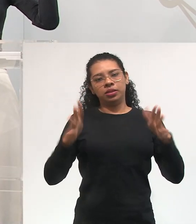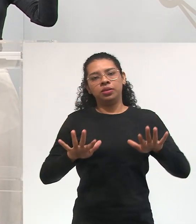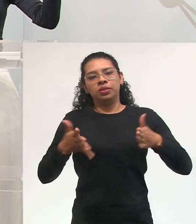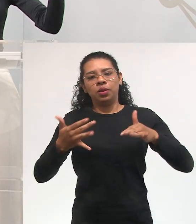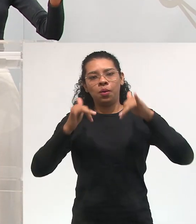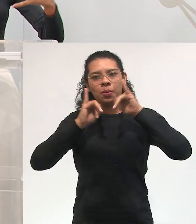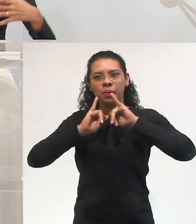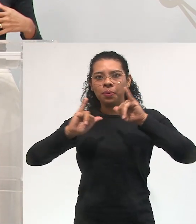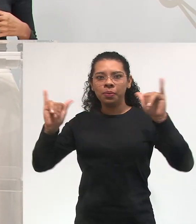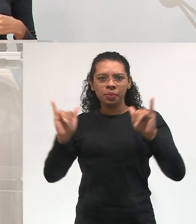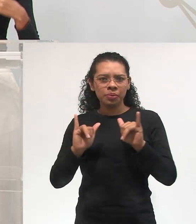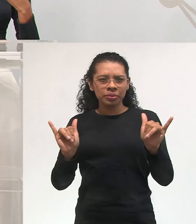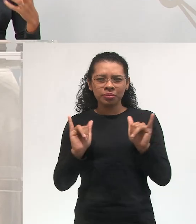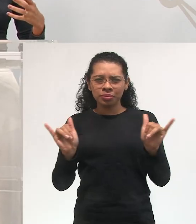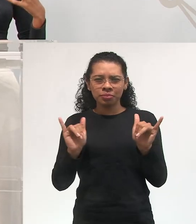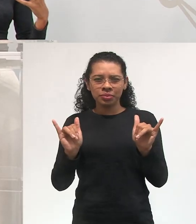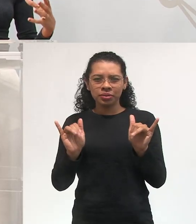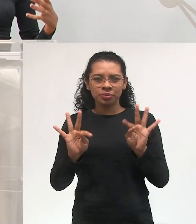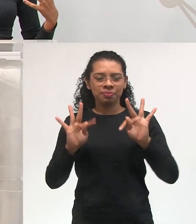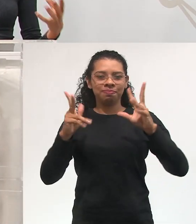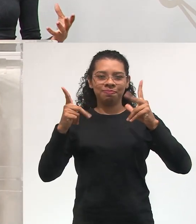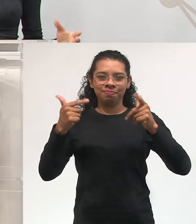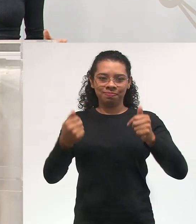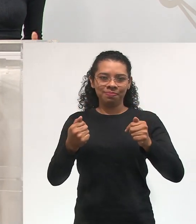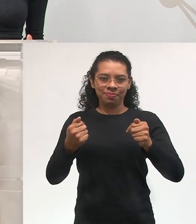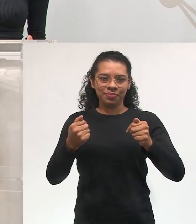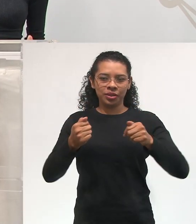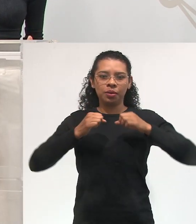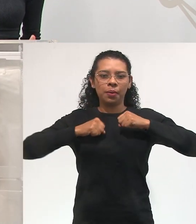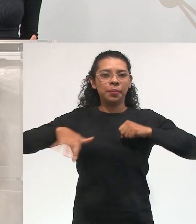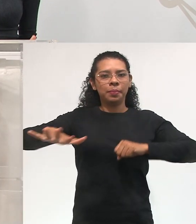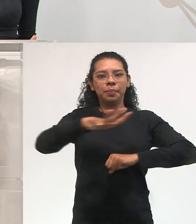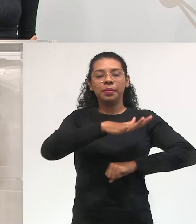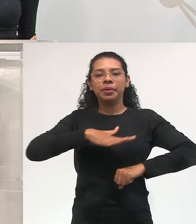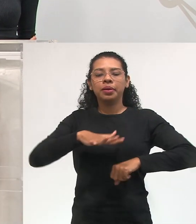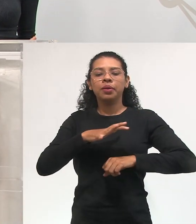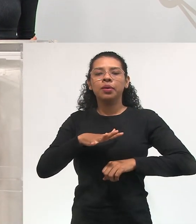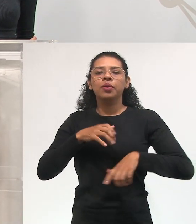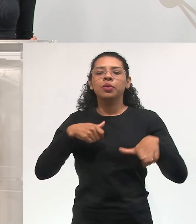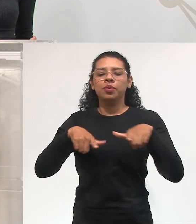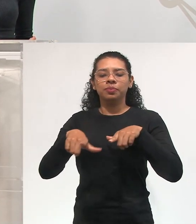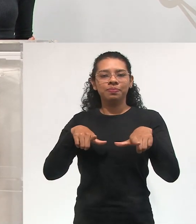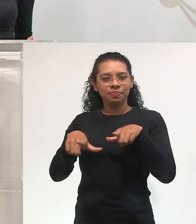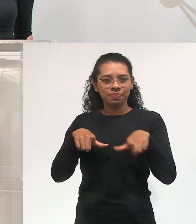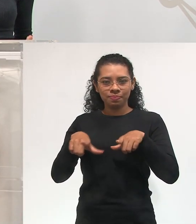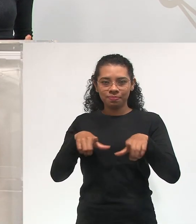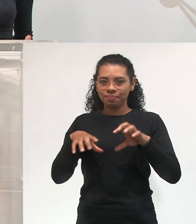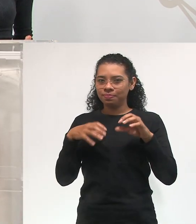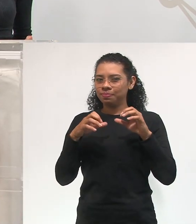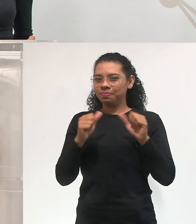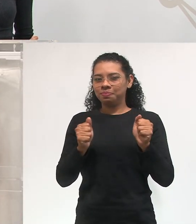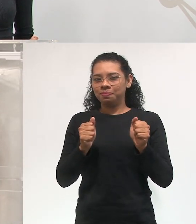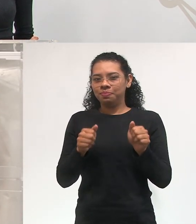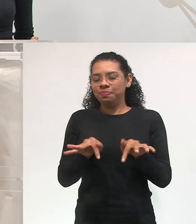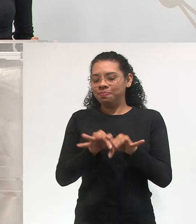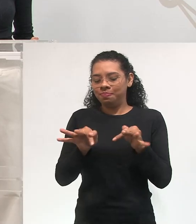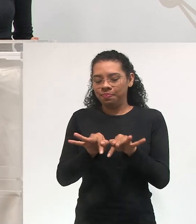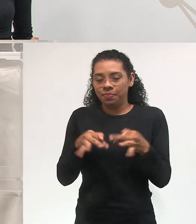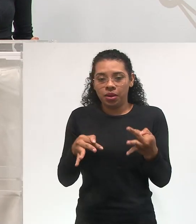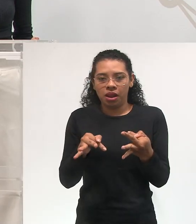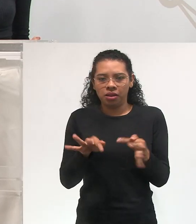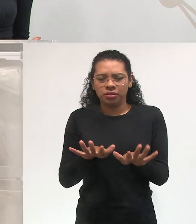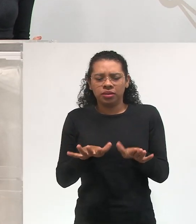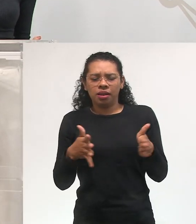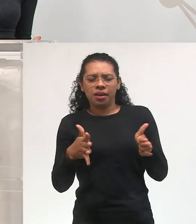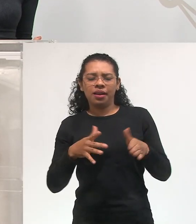são divulgadas, né, pelas classes dominantes, para que o trabalhador ele permaneça de forma passiva,